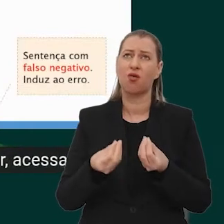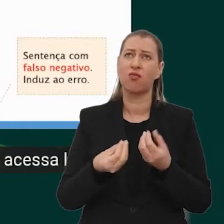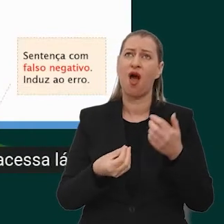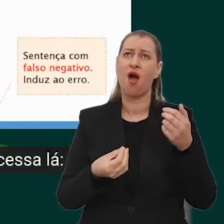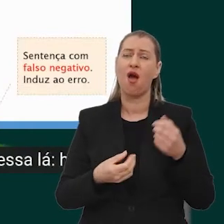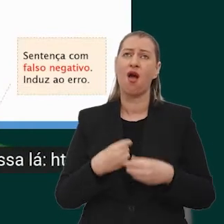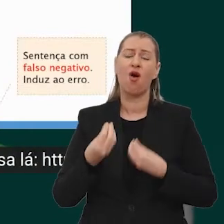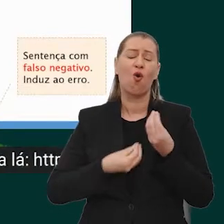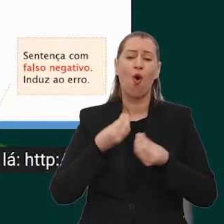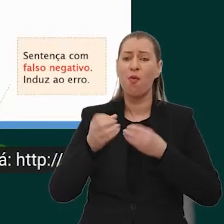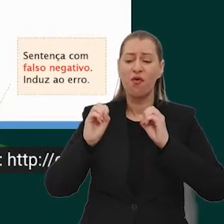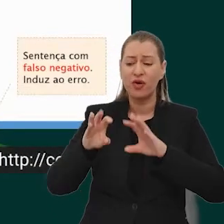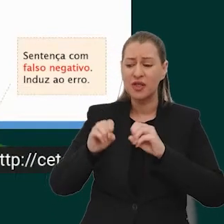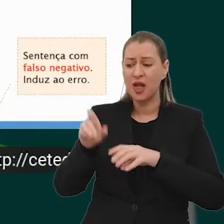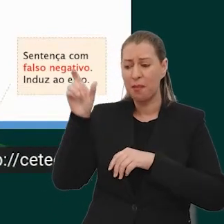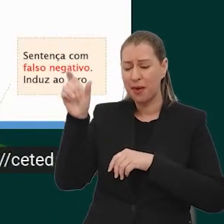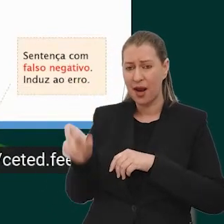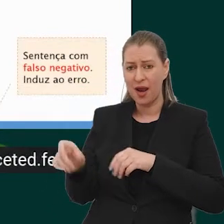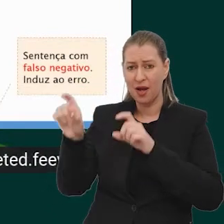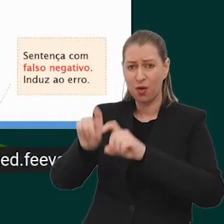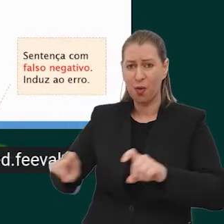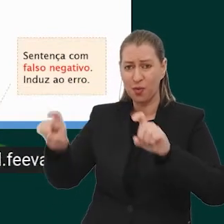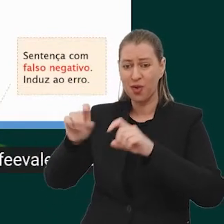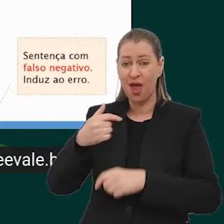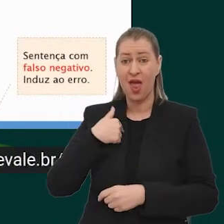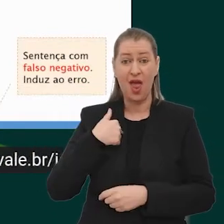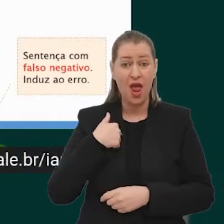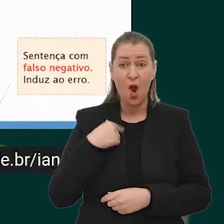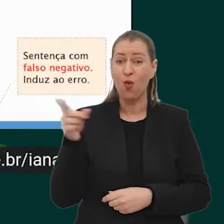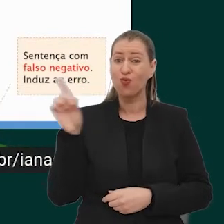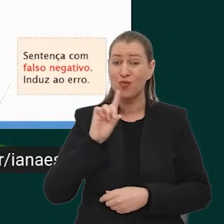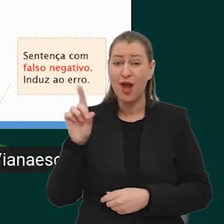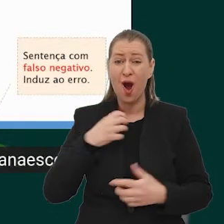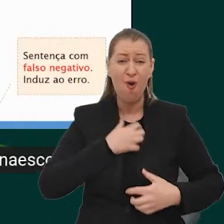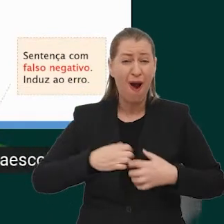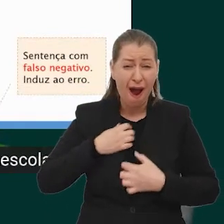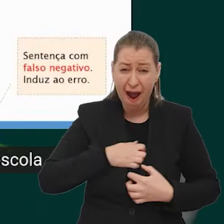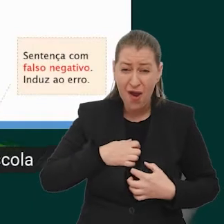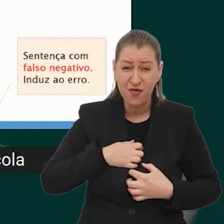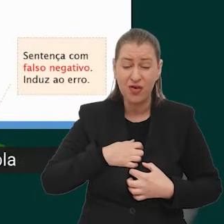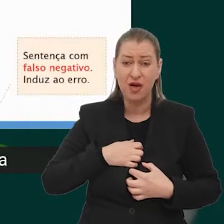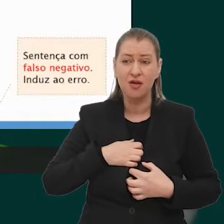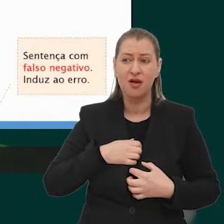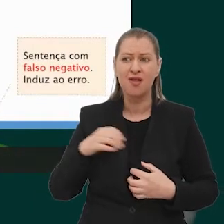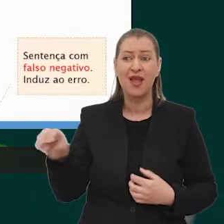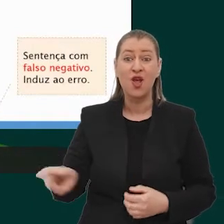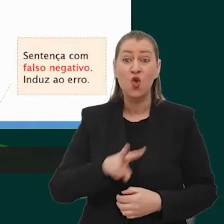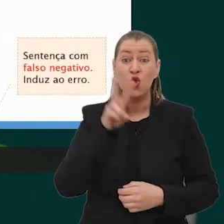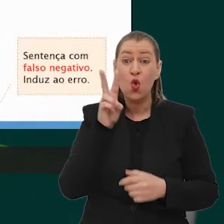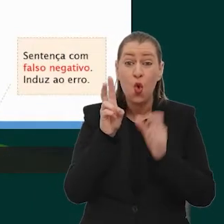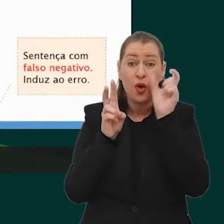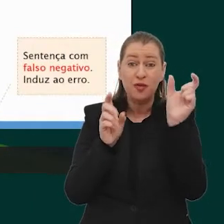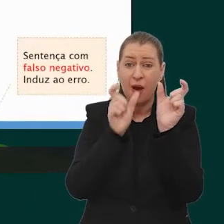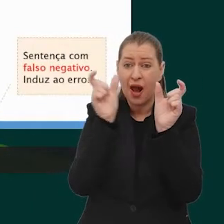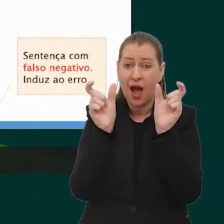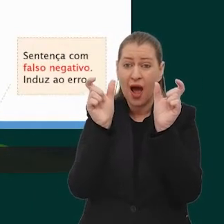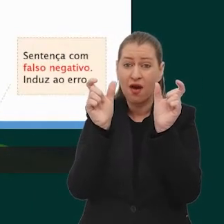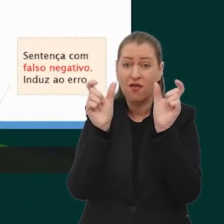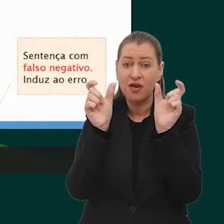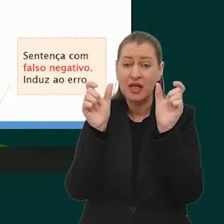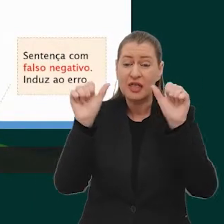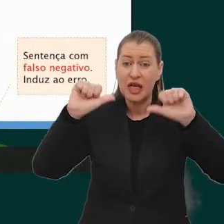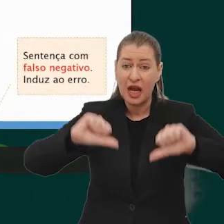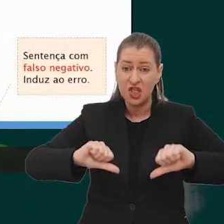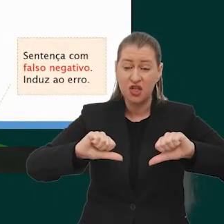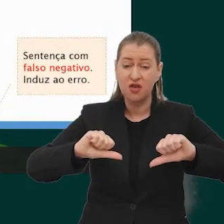Então, como eu vou ensinar para ele que quando eu digo que eu não estou com raiva, que eu tenho duas palavras negativas, duas